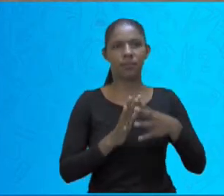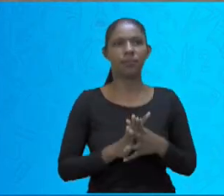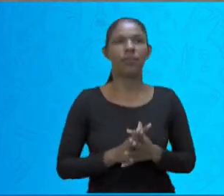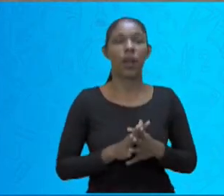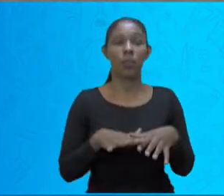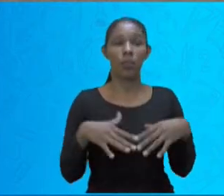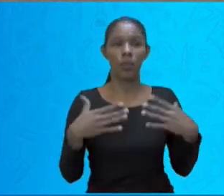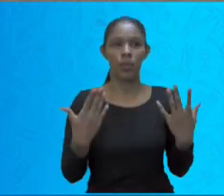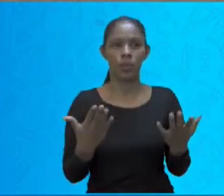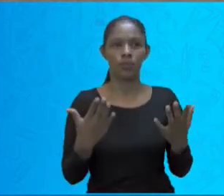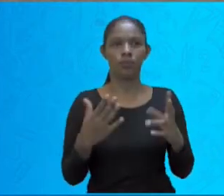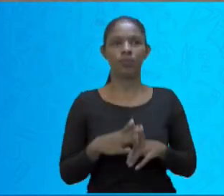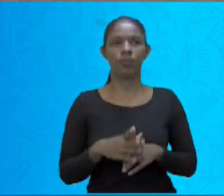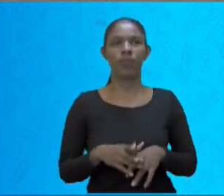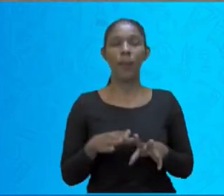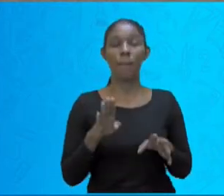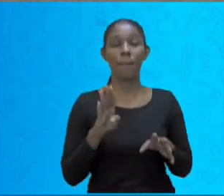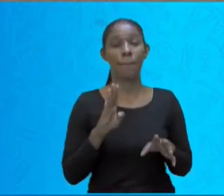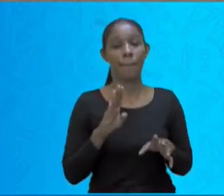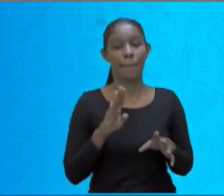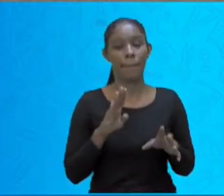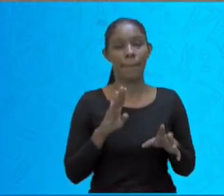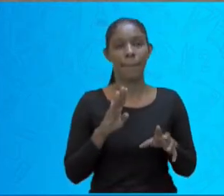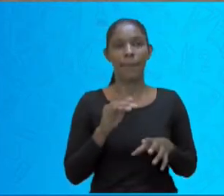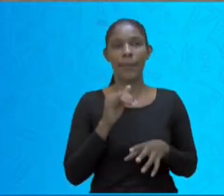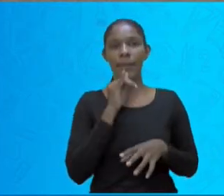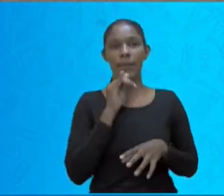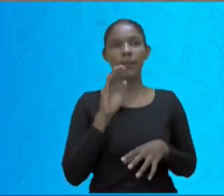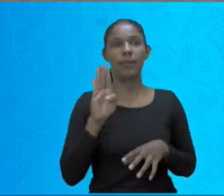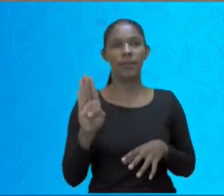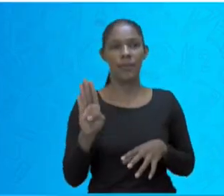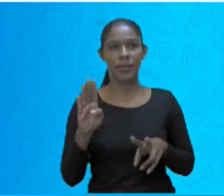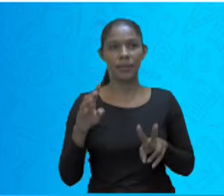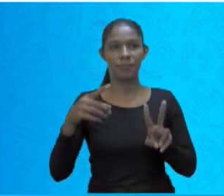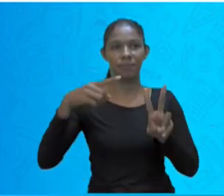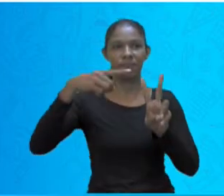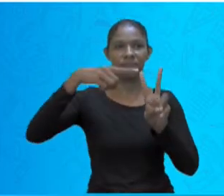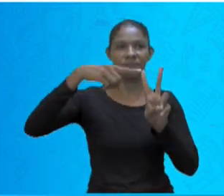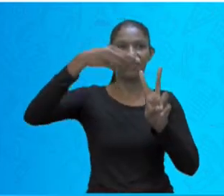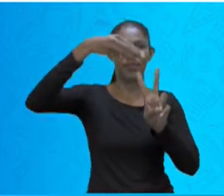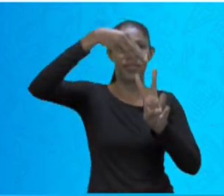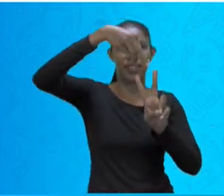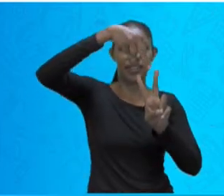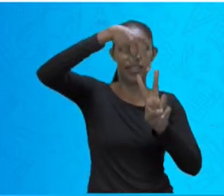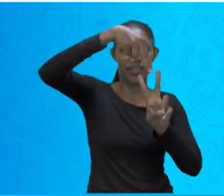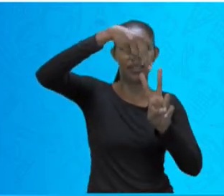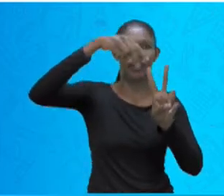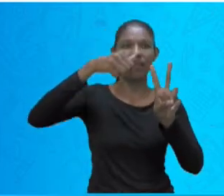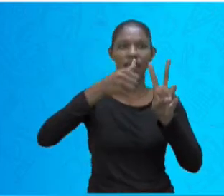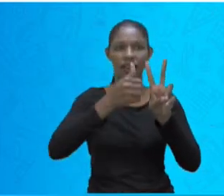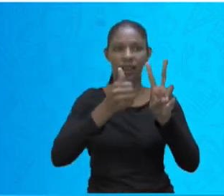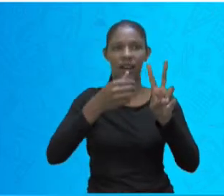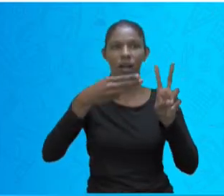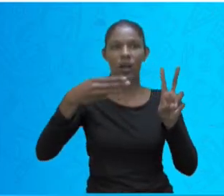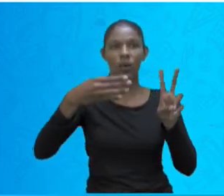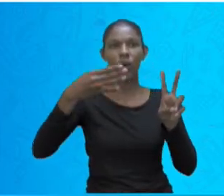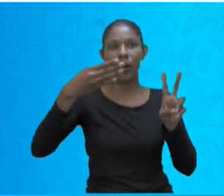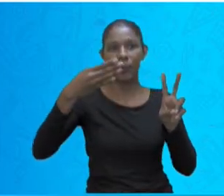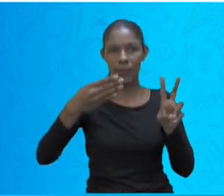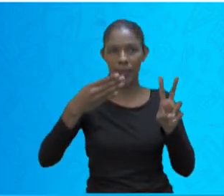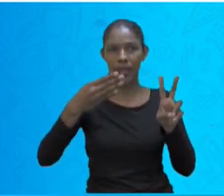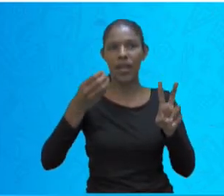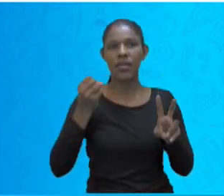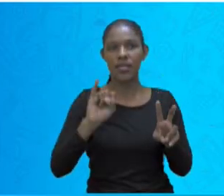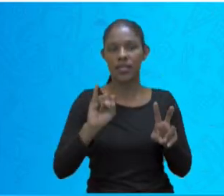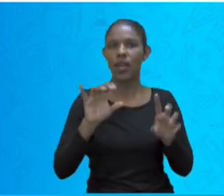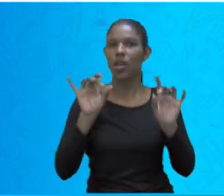Quando o índice for ímpar, eu tenho raiz enésima de A é igual a B, se e somente